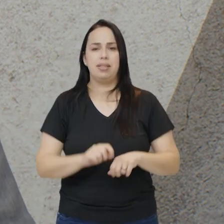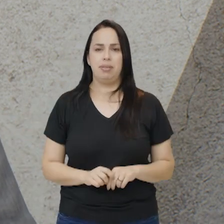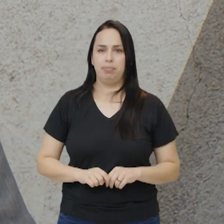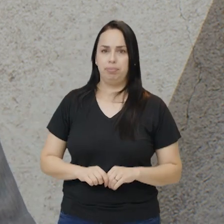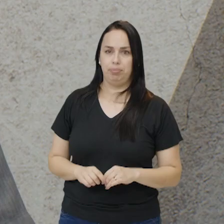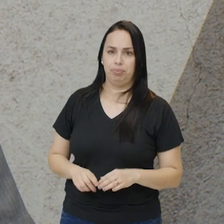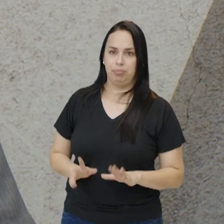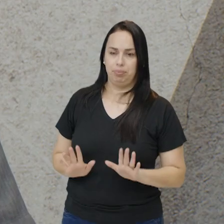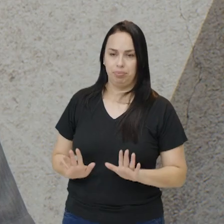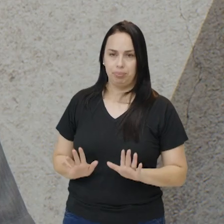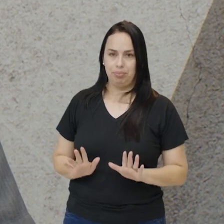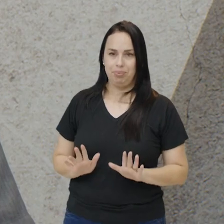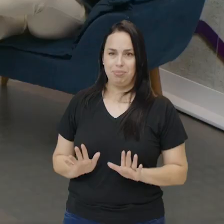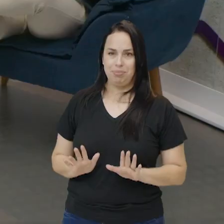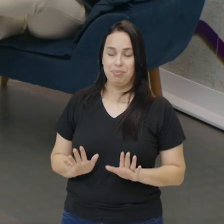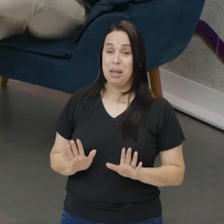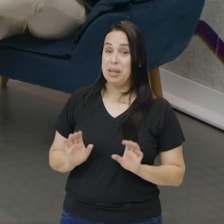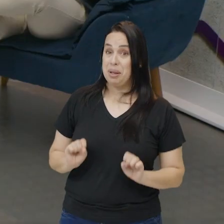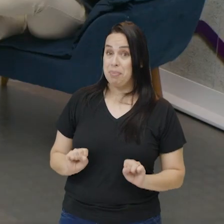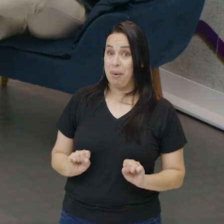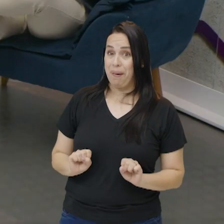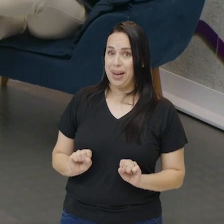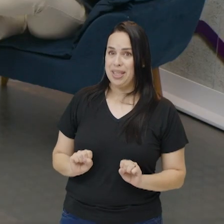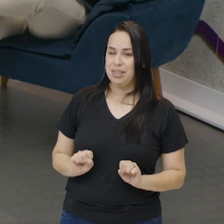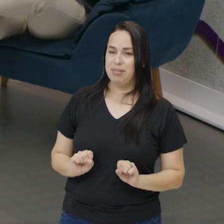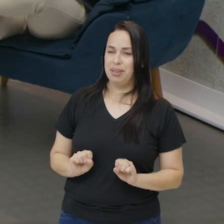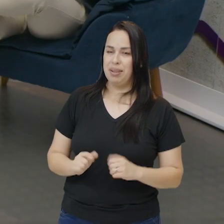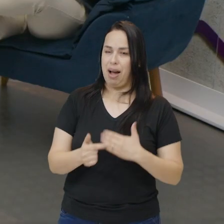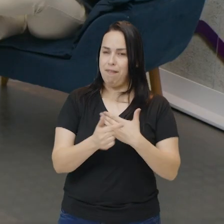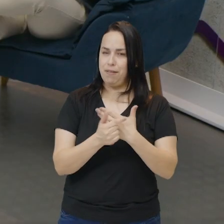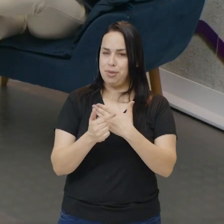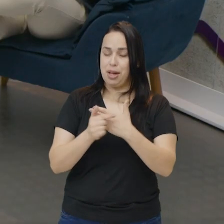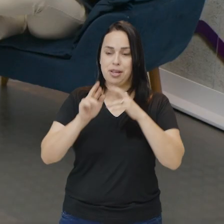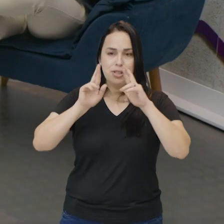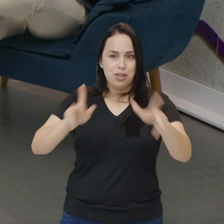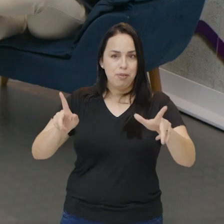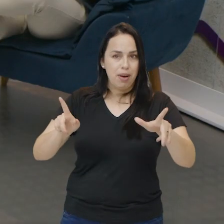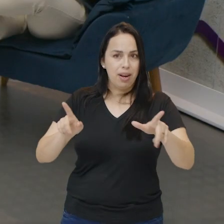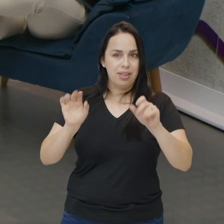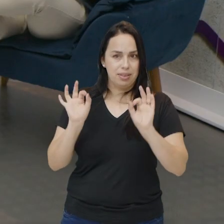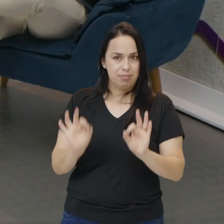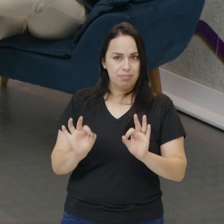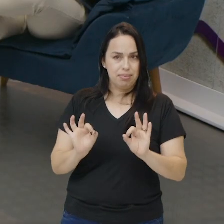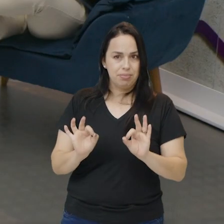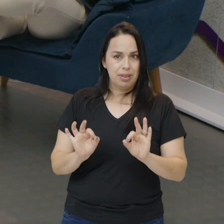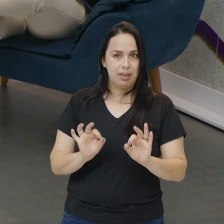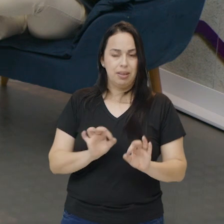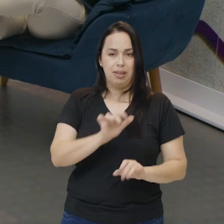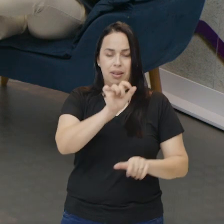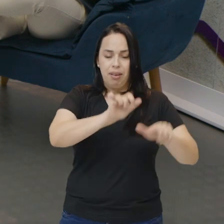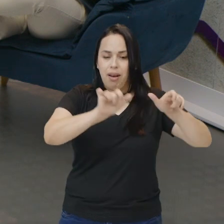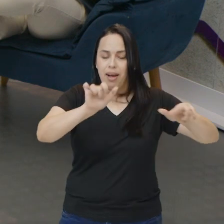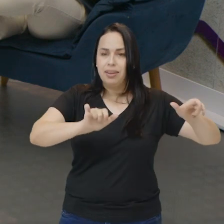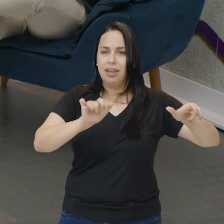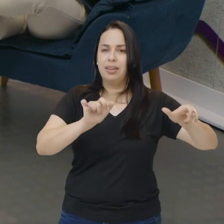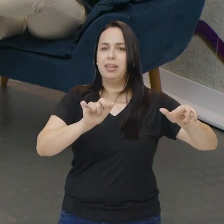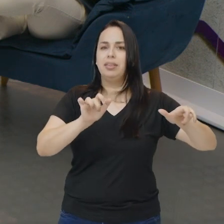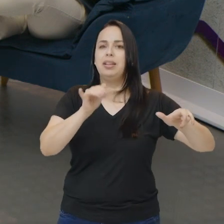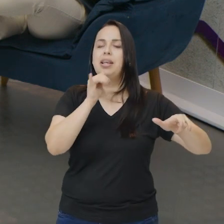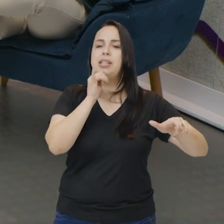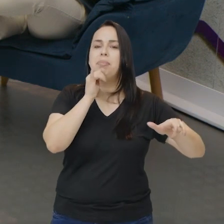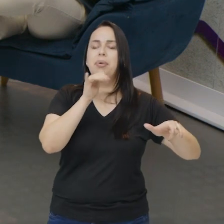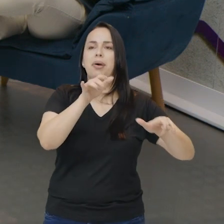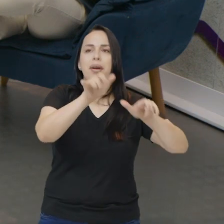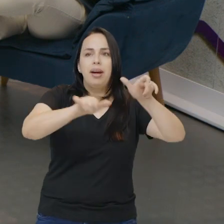dia. Então, a gente pode classificar que as atribuições também são diferentes para cada um, dependendo